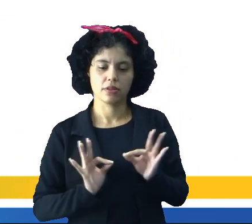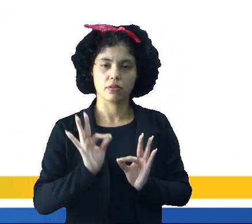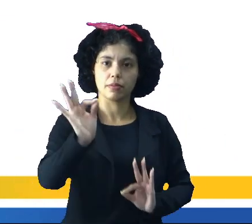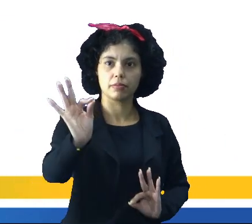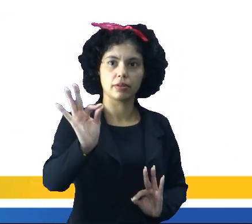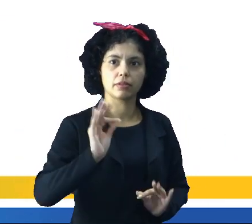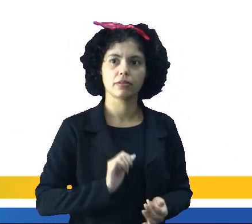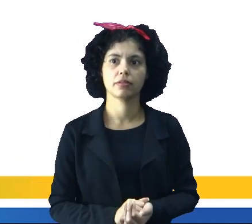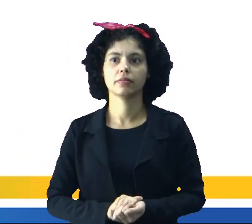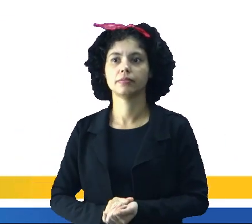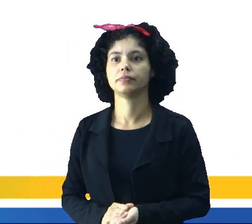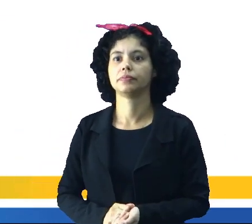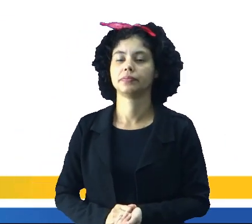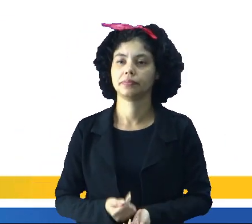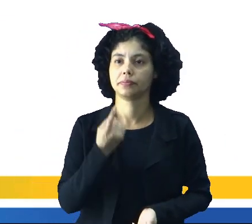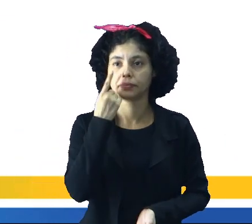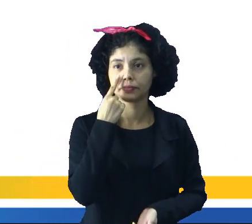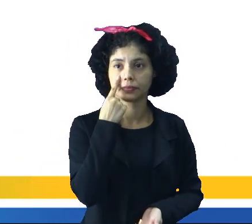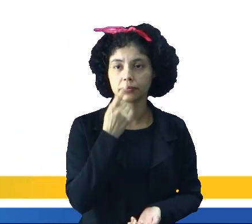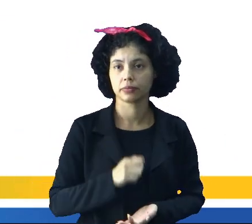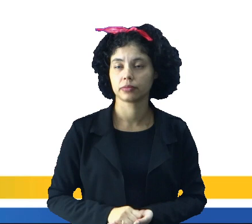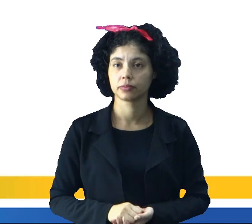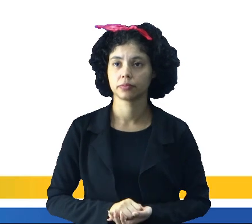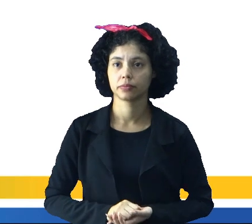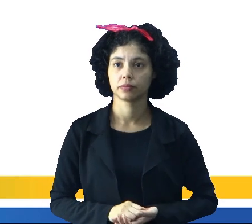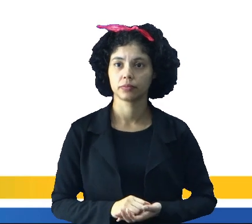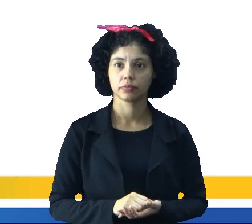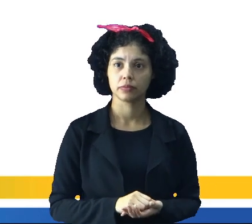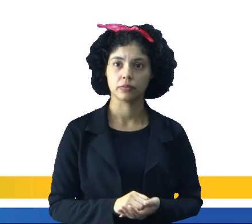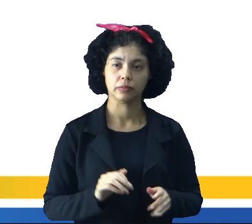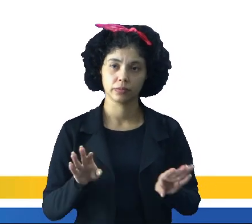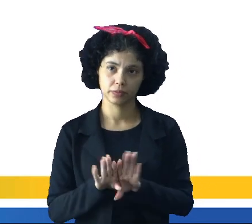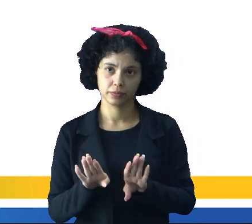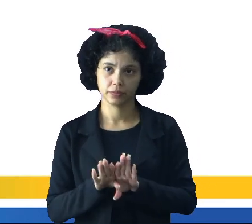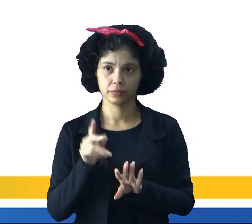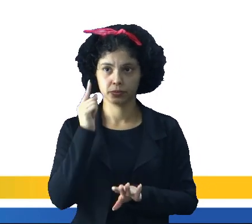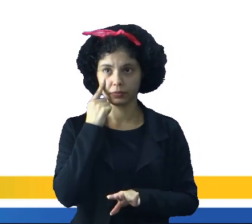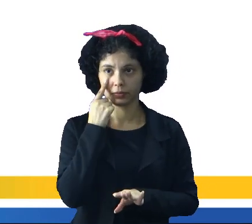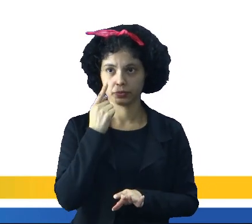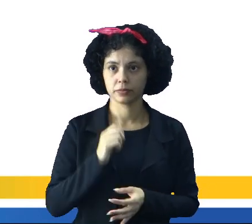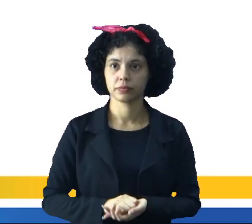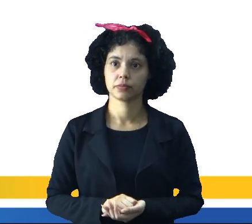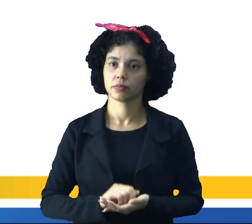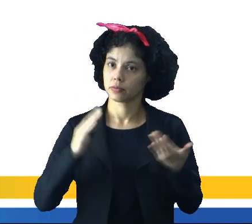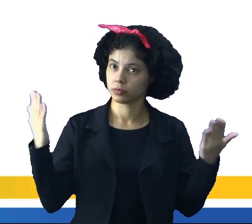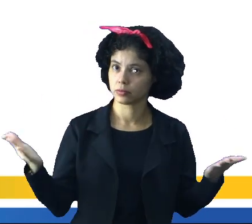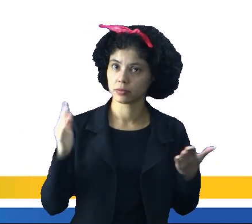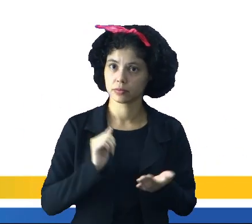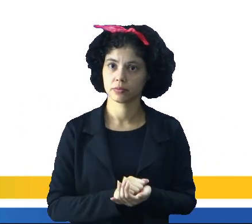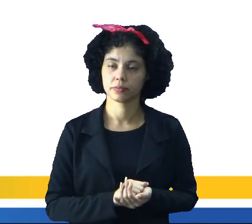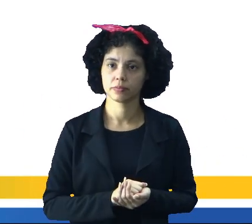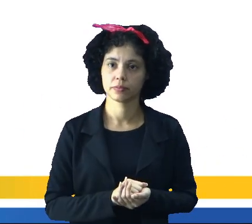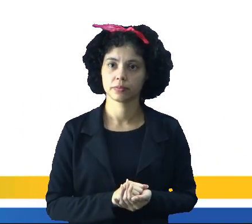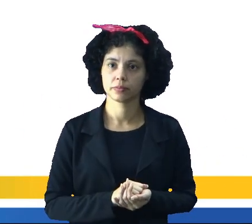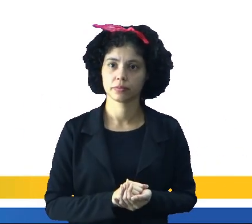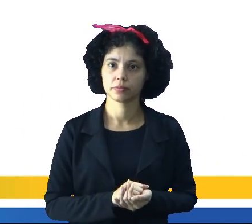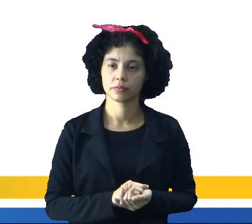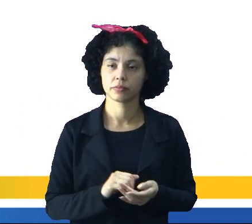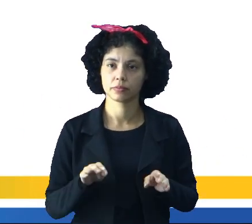comprimento. Temos aí. Então, vamos fazer aqui. Então, o A é igual a